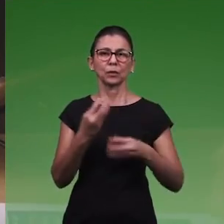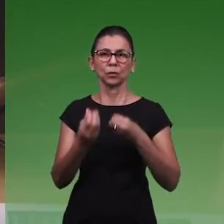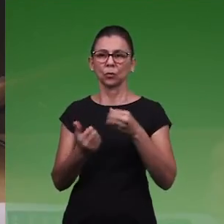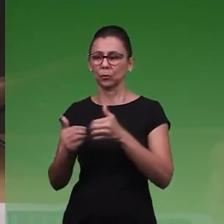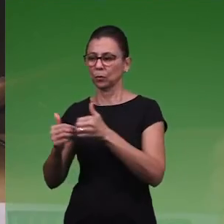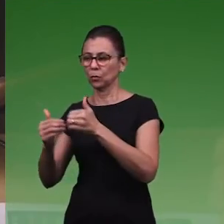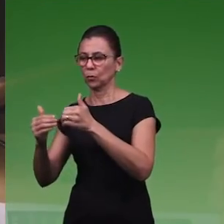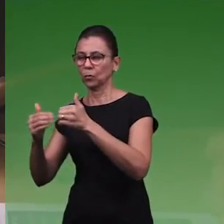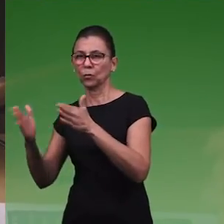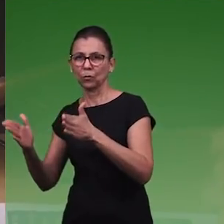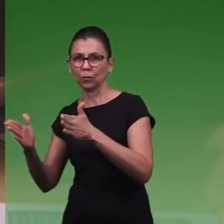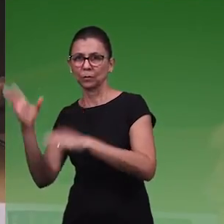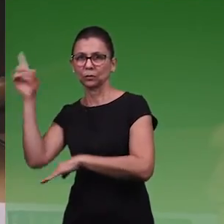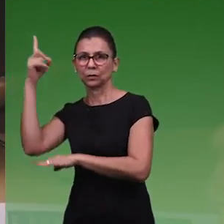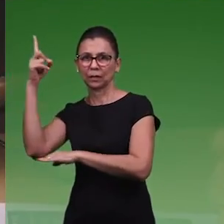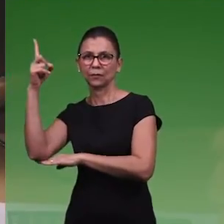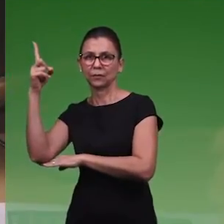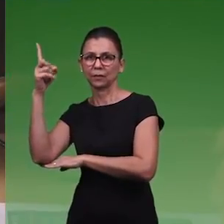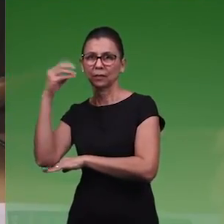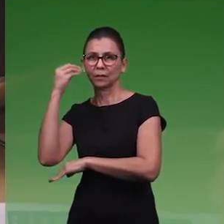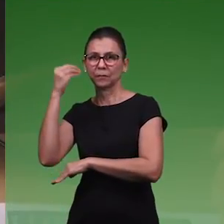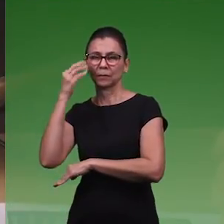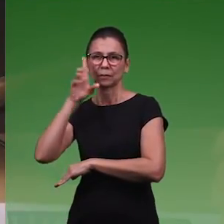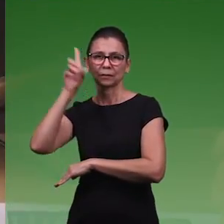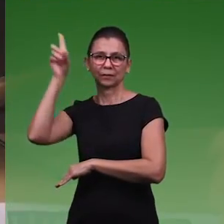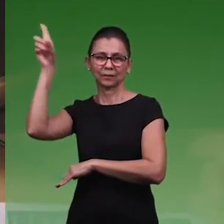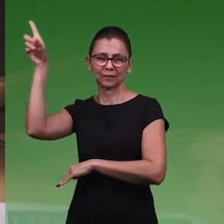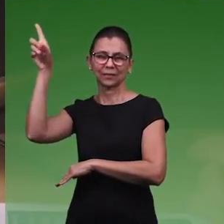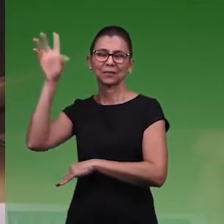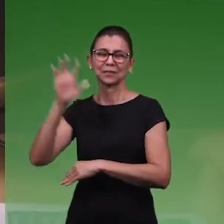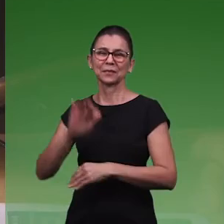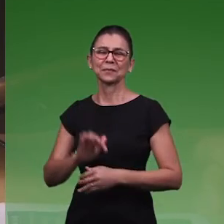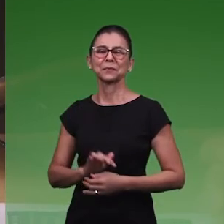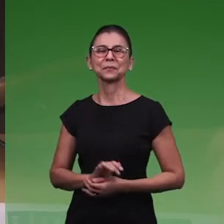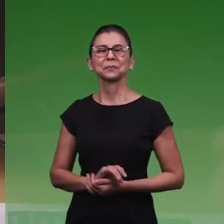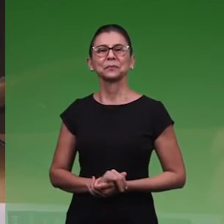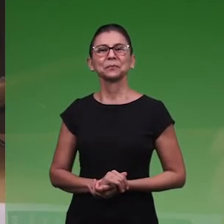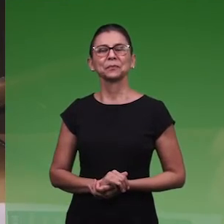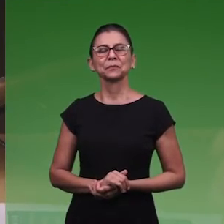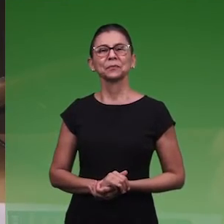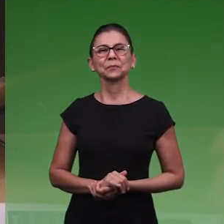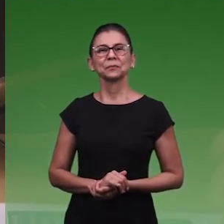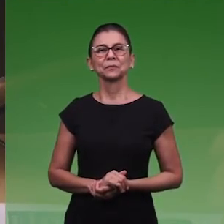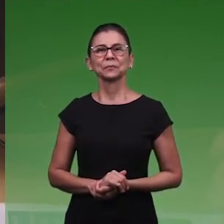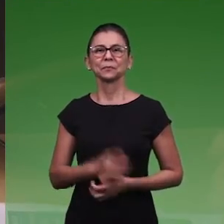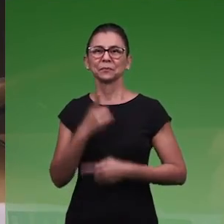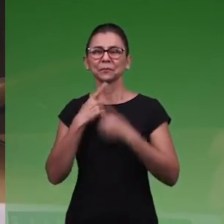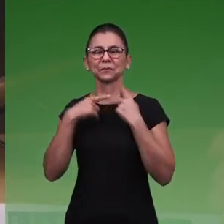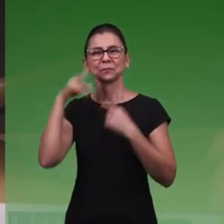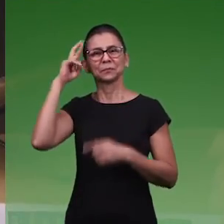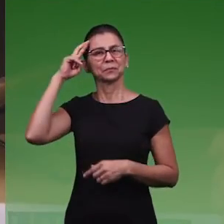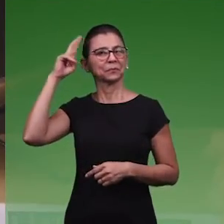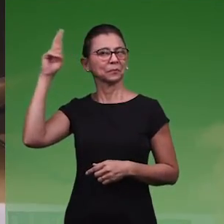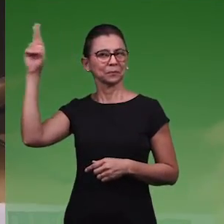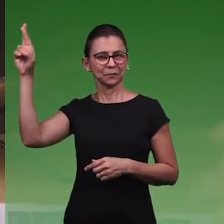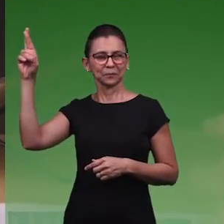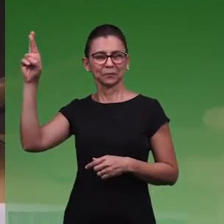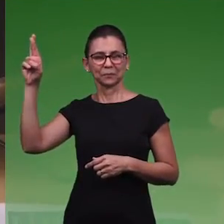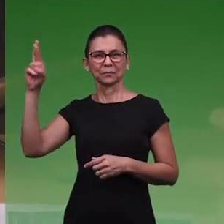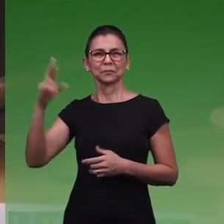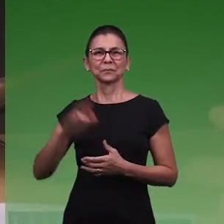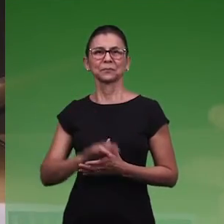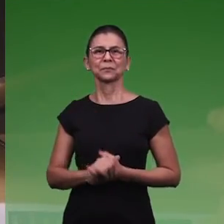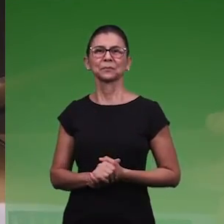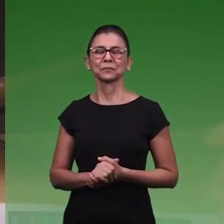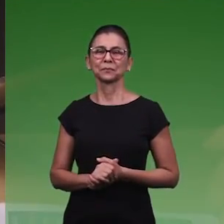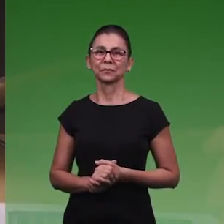De um governo, o fim de uma experiência com Deus e o início de uma experiência com o Senhor, conforme a vontade do Senhor, conforme a